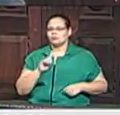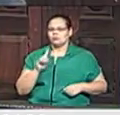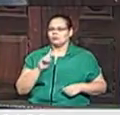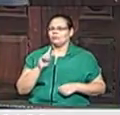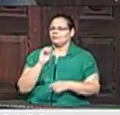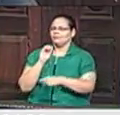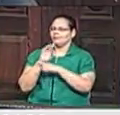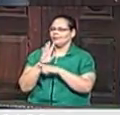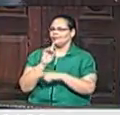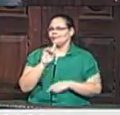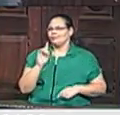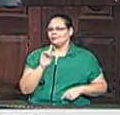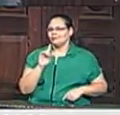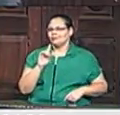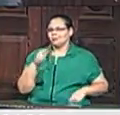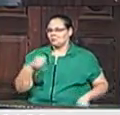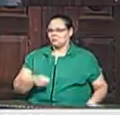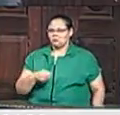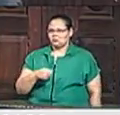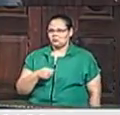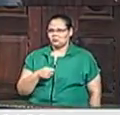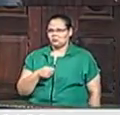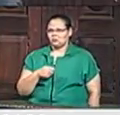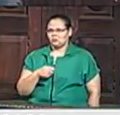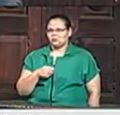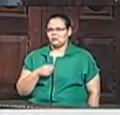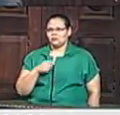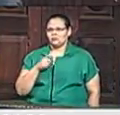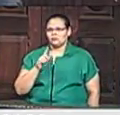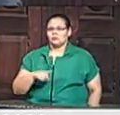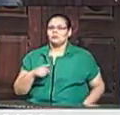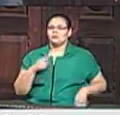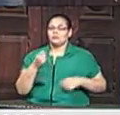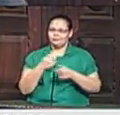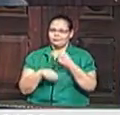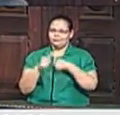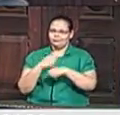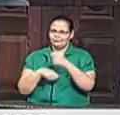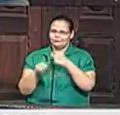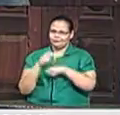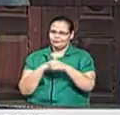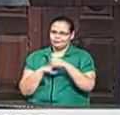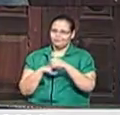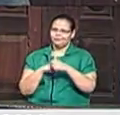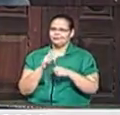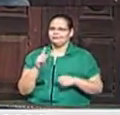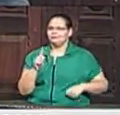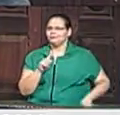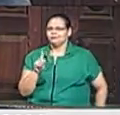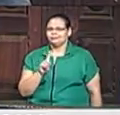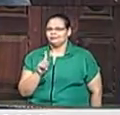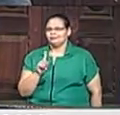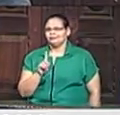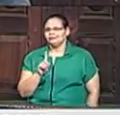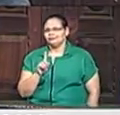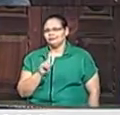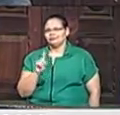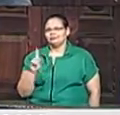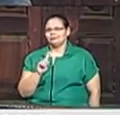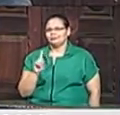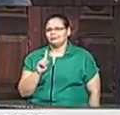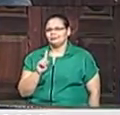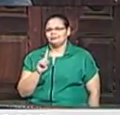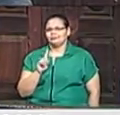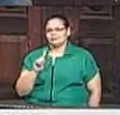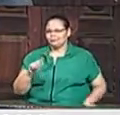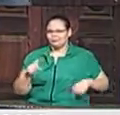indisciplina, e que eles venham a ser punidos, mesmo que administrativamente. Então, senhor presidente, não a